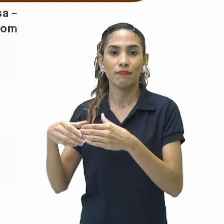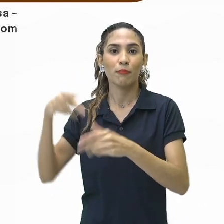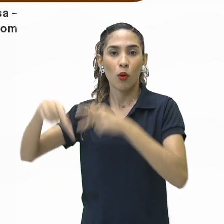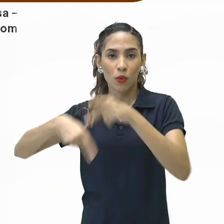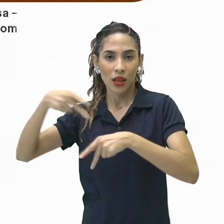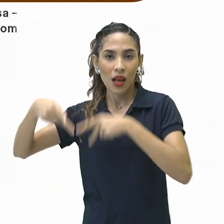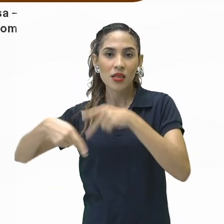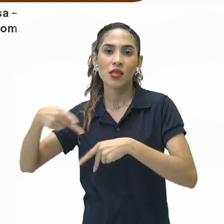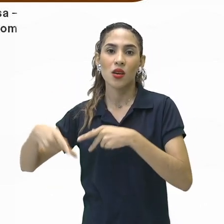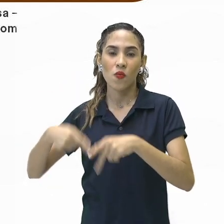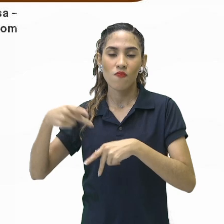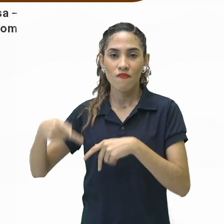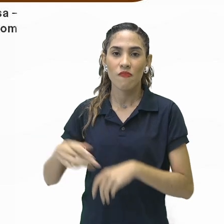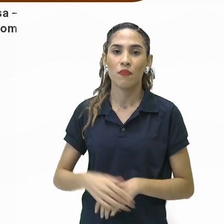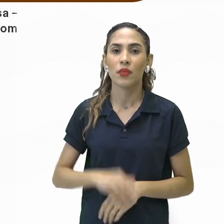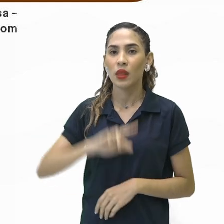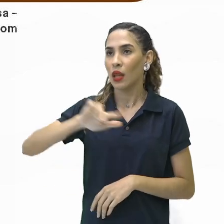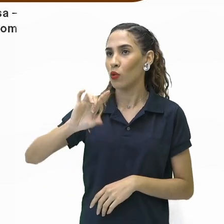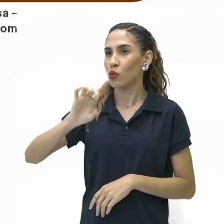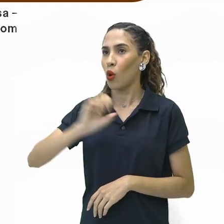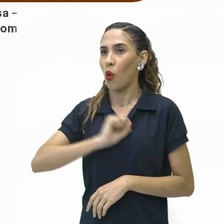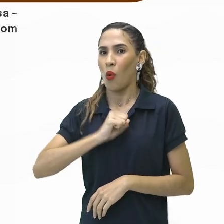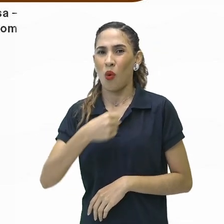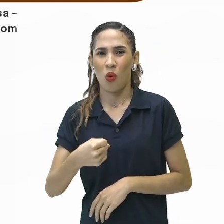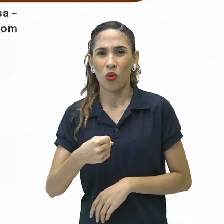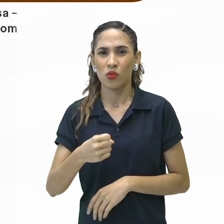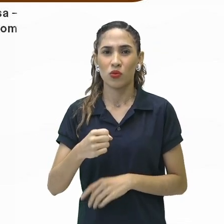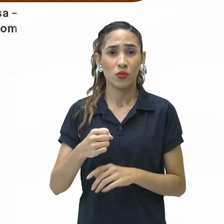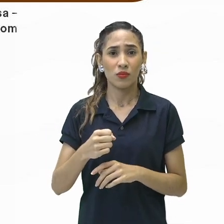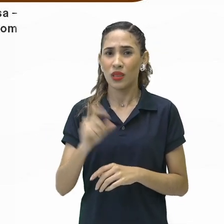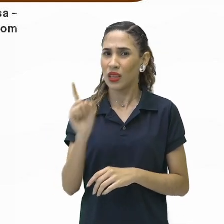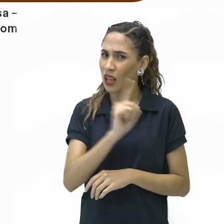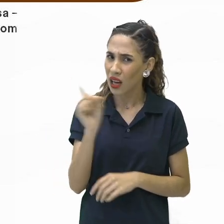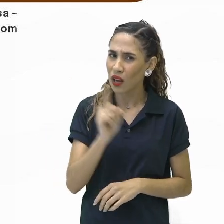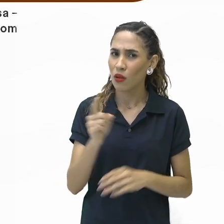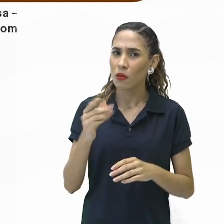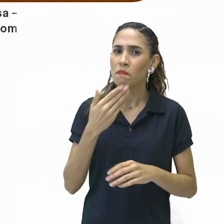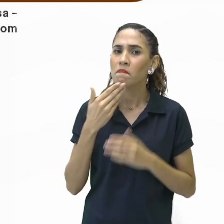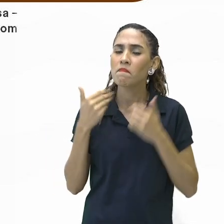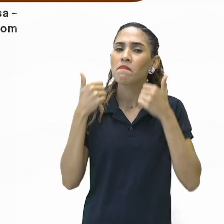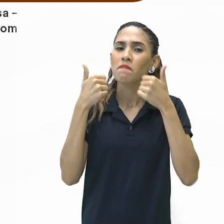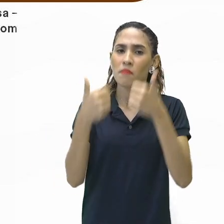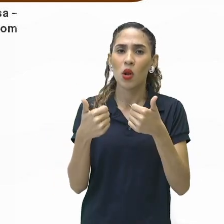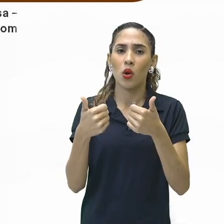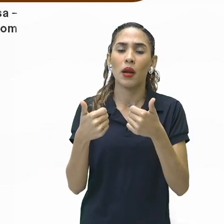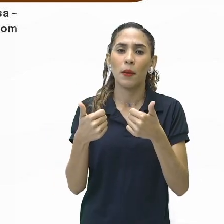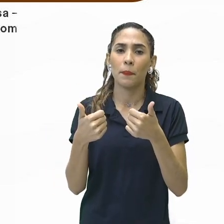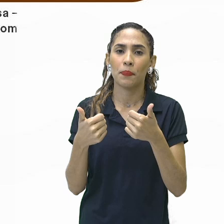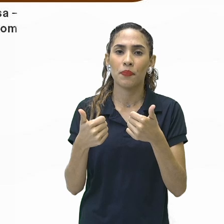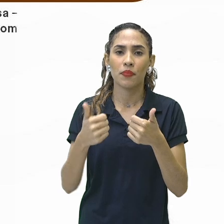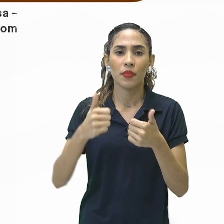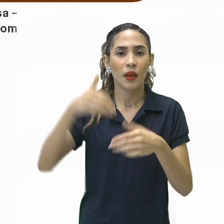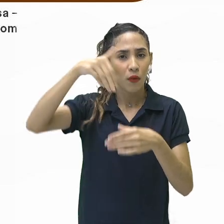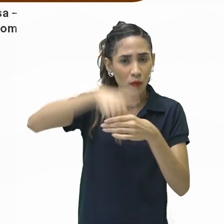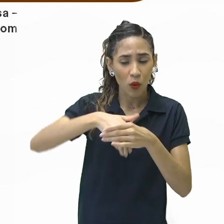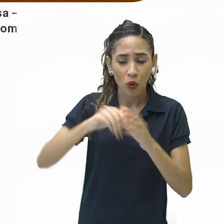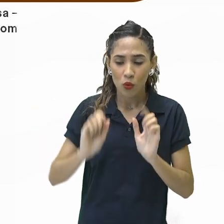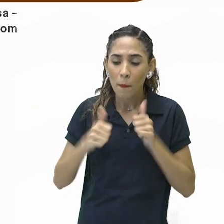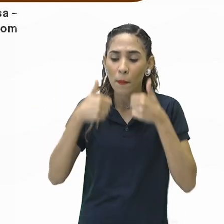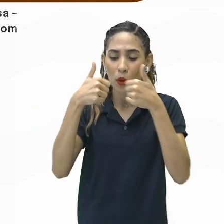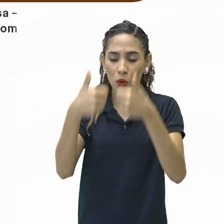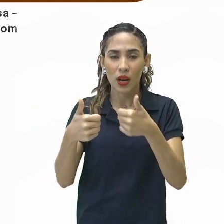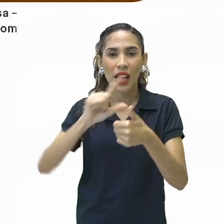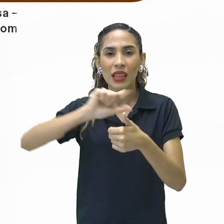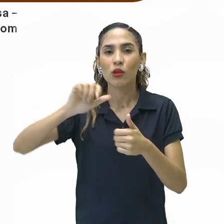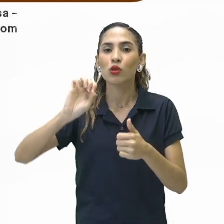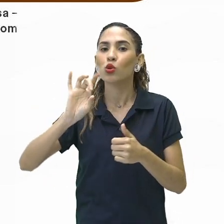necessariamente promover ódio e tudo mais, tem que melhorar. Essas pessoas são eleitas para melhorar e não só para ficar falando, né? Elas têm que